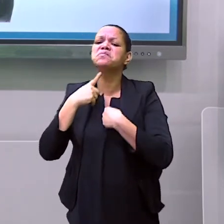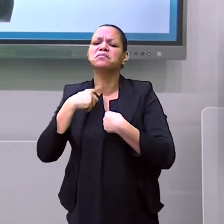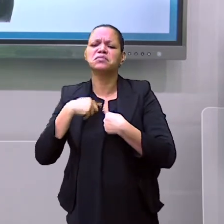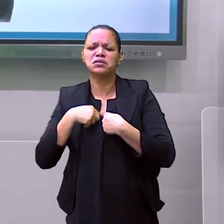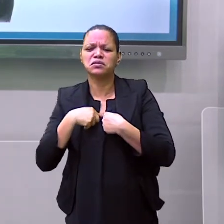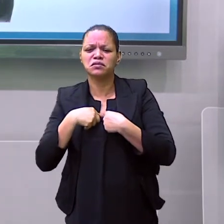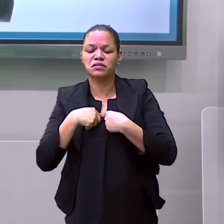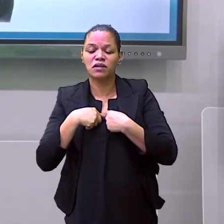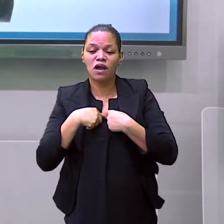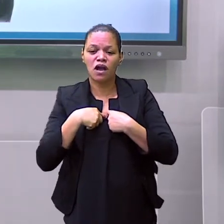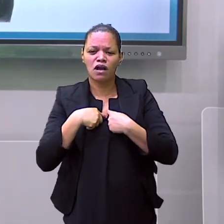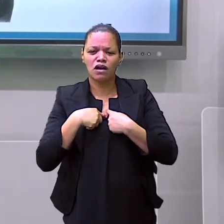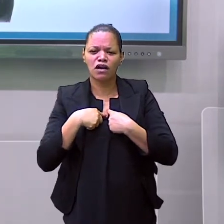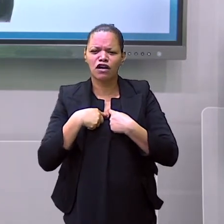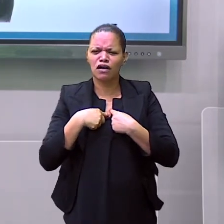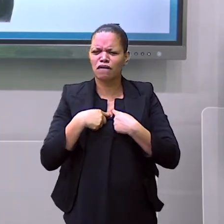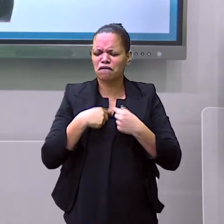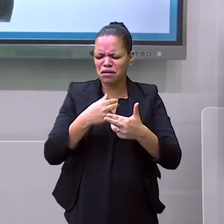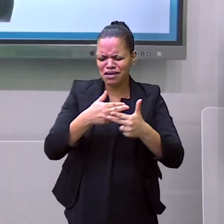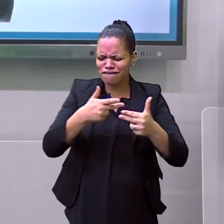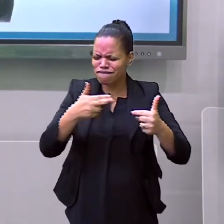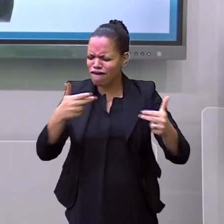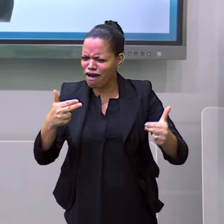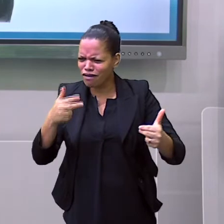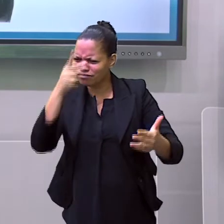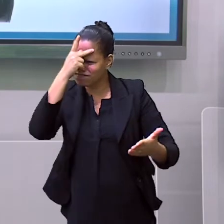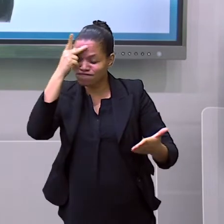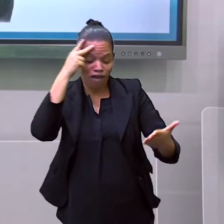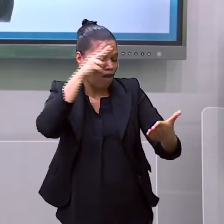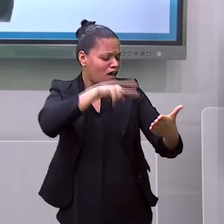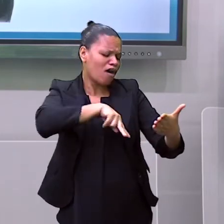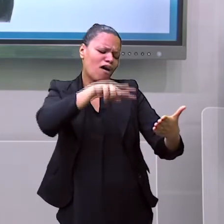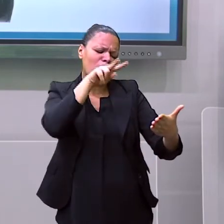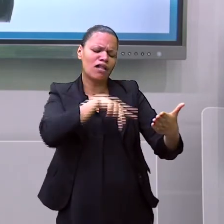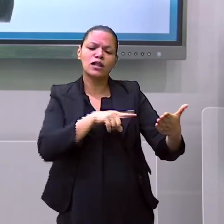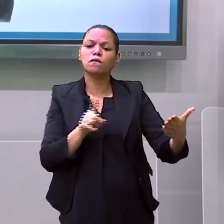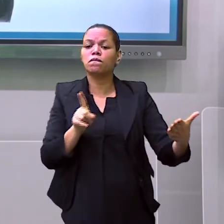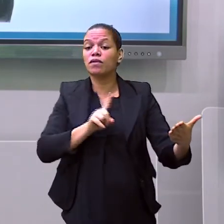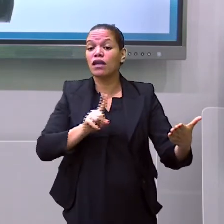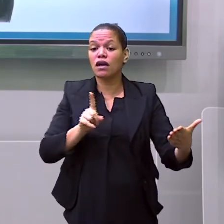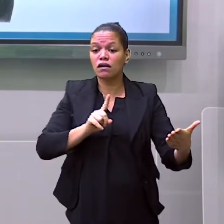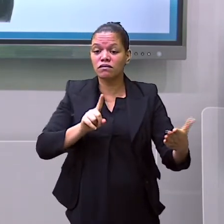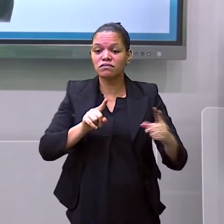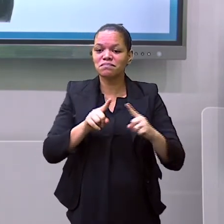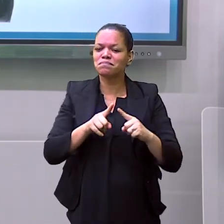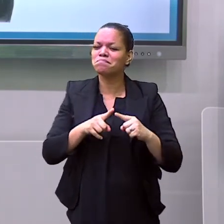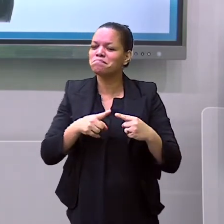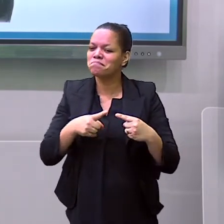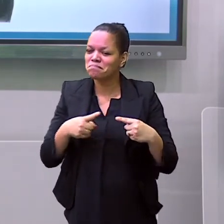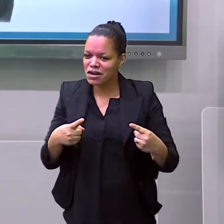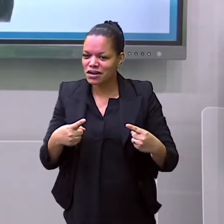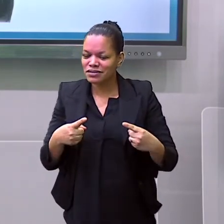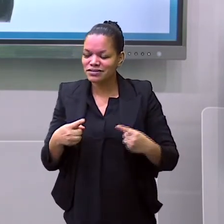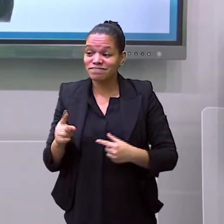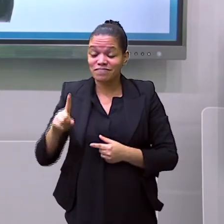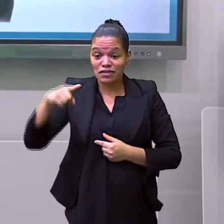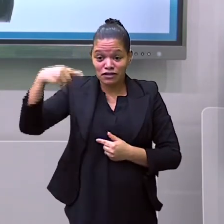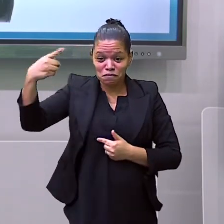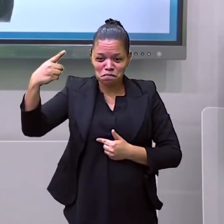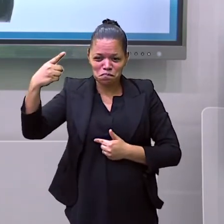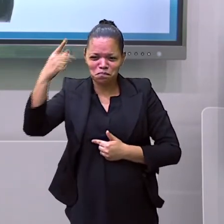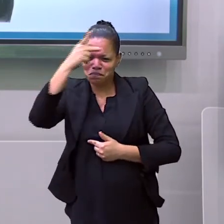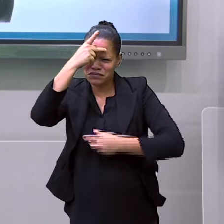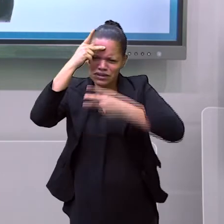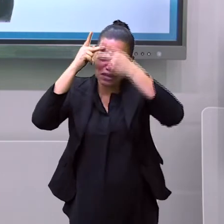páginas conhecidas por todo o mundo, quando eles foram encontrados após o falecimento dos